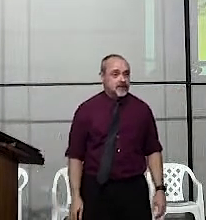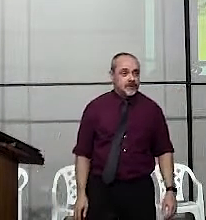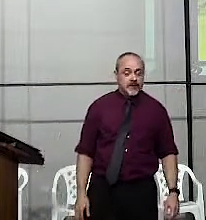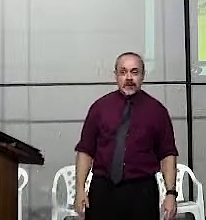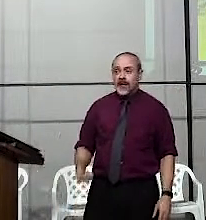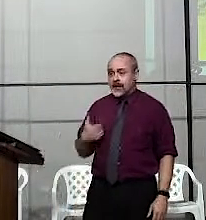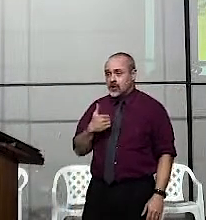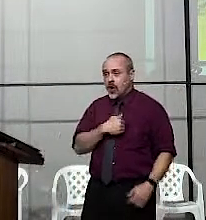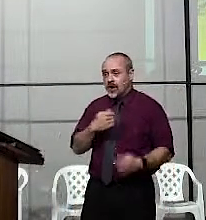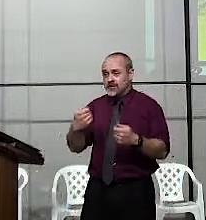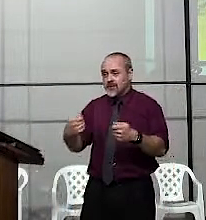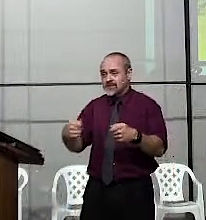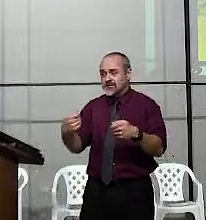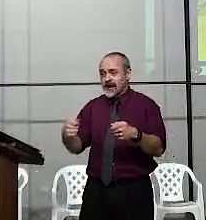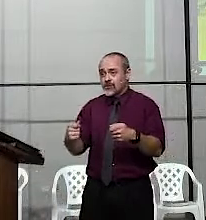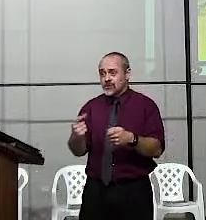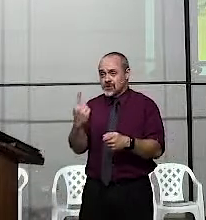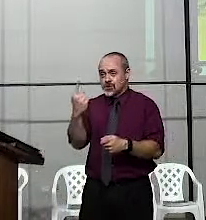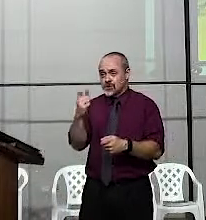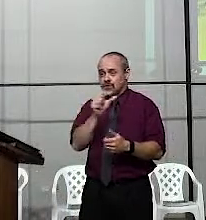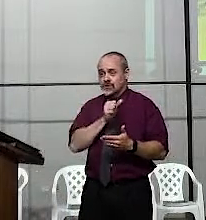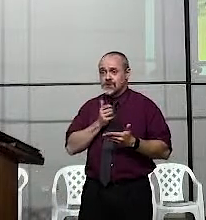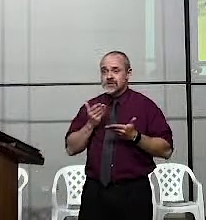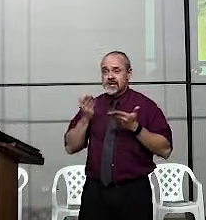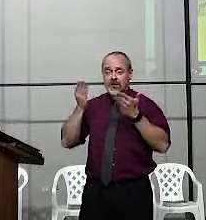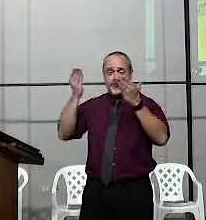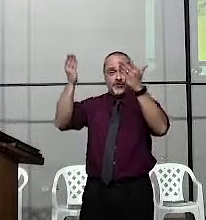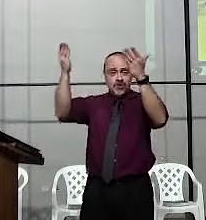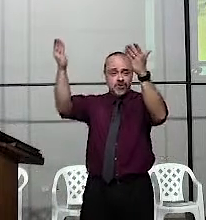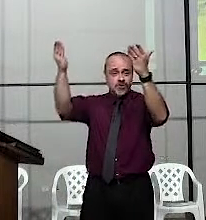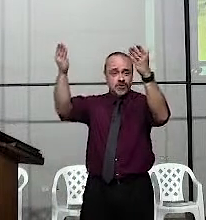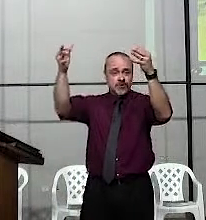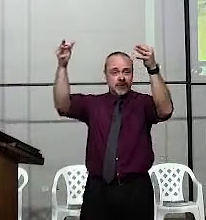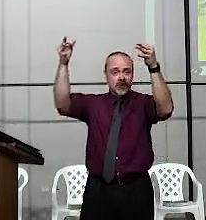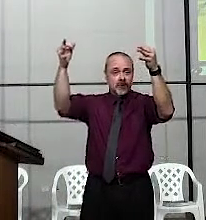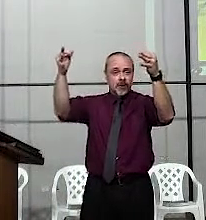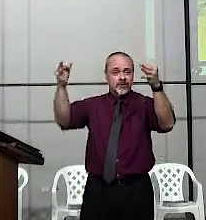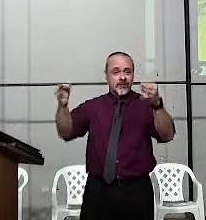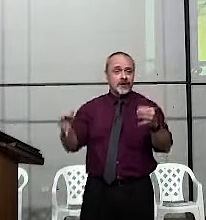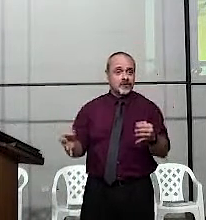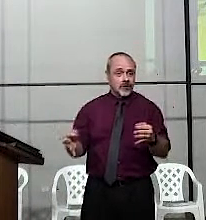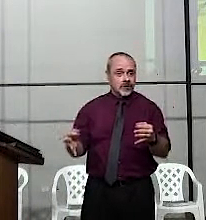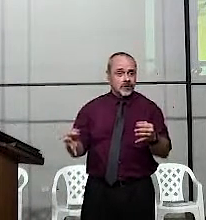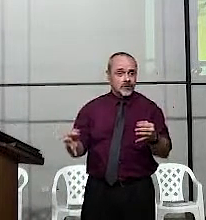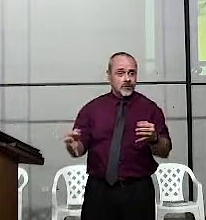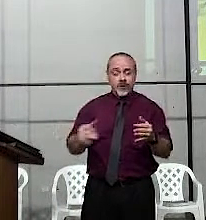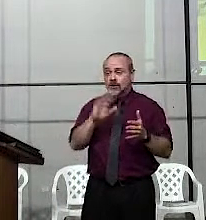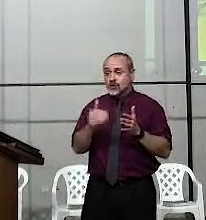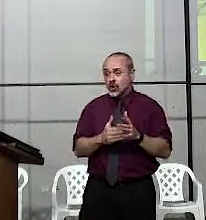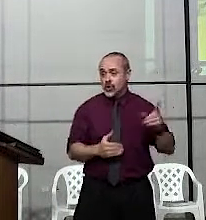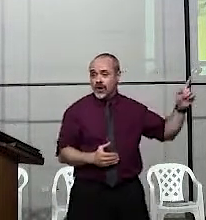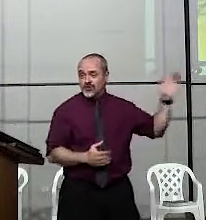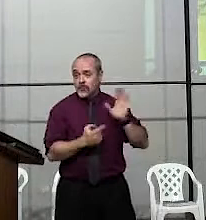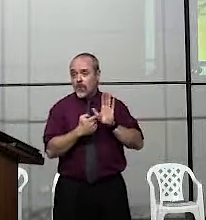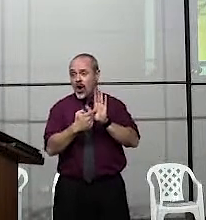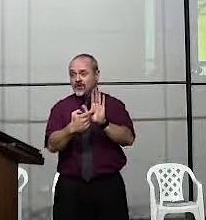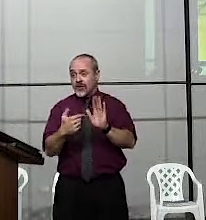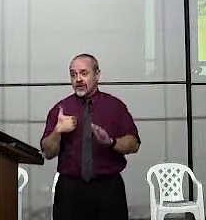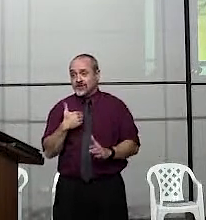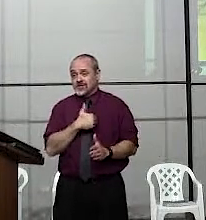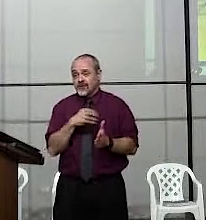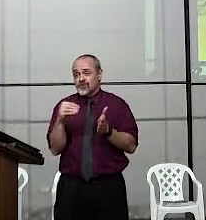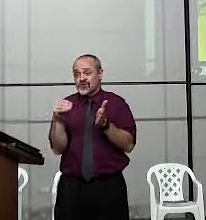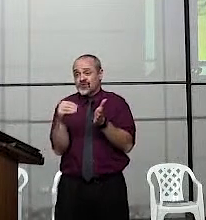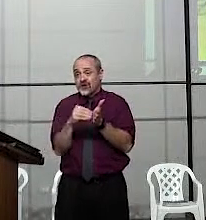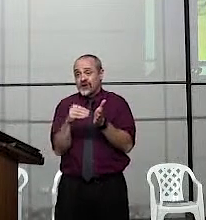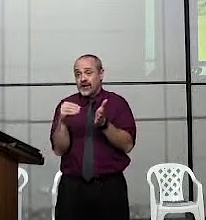tinha. E nós precisávamos de um sacrifício perfeito. Tudo isso mostra que